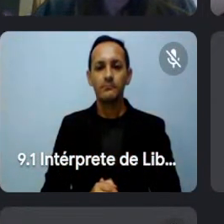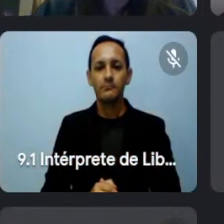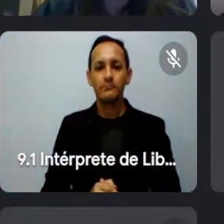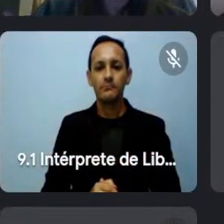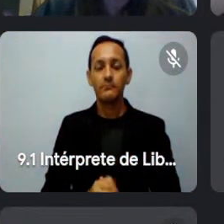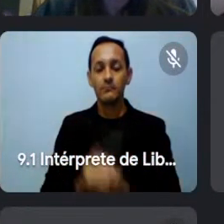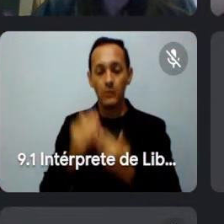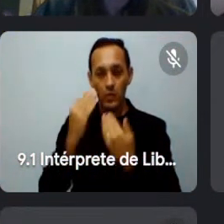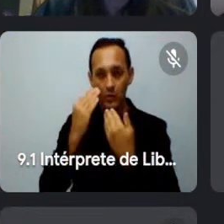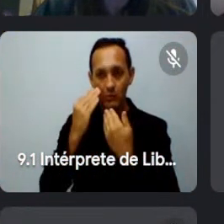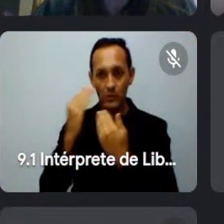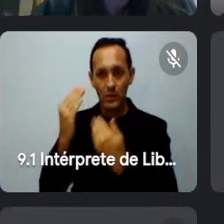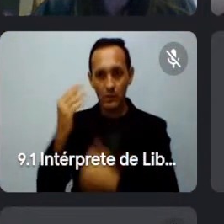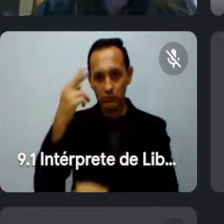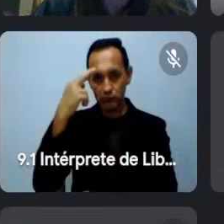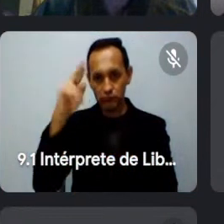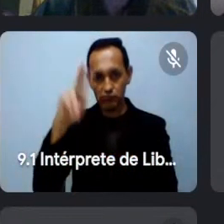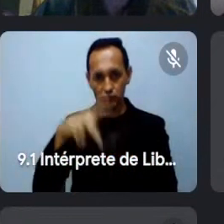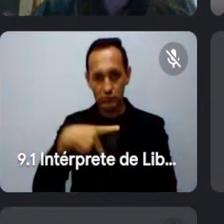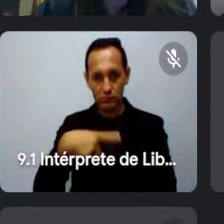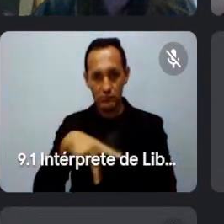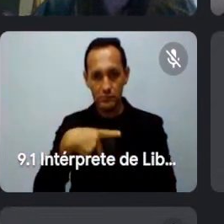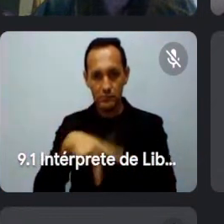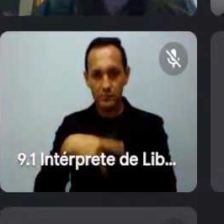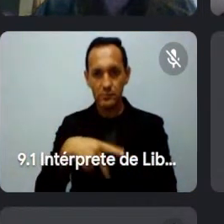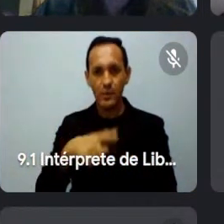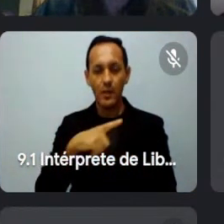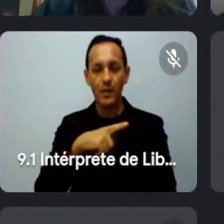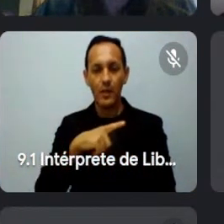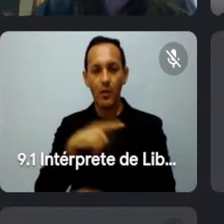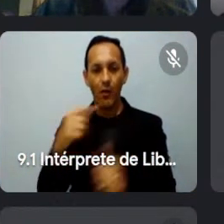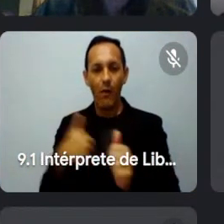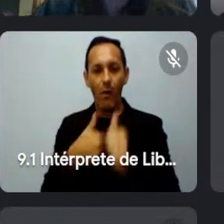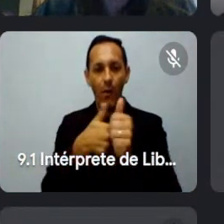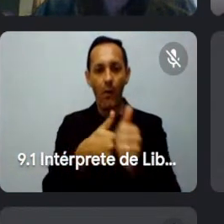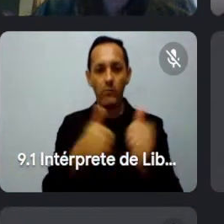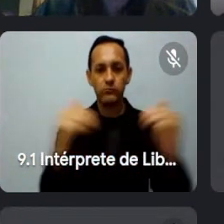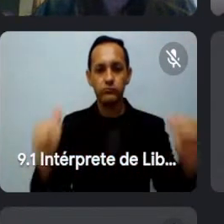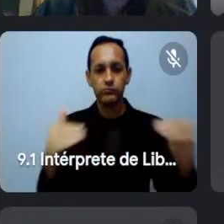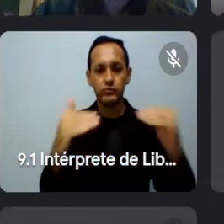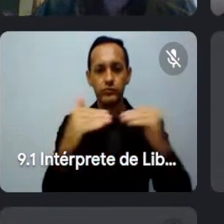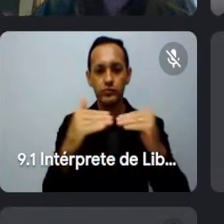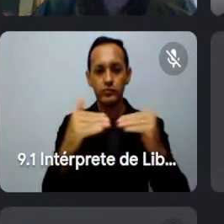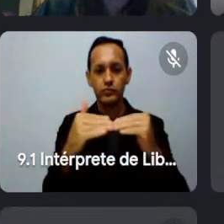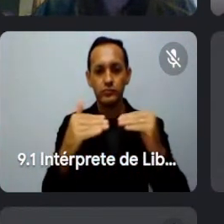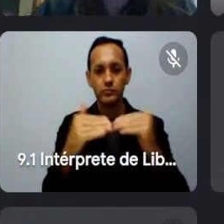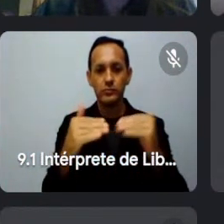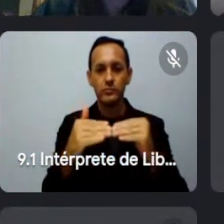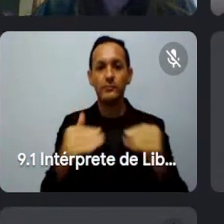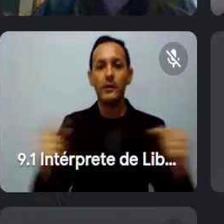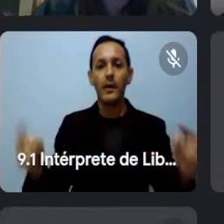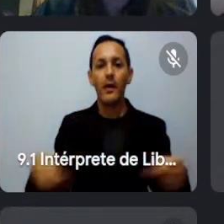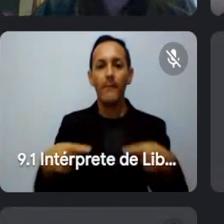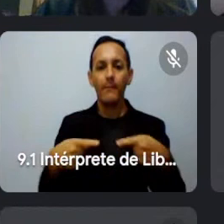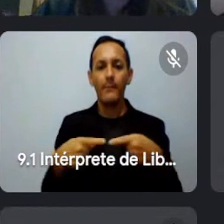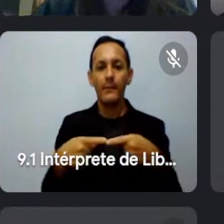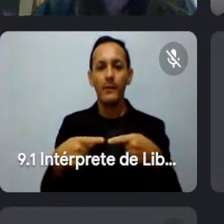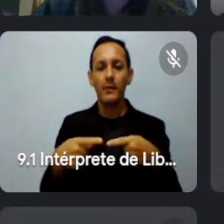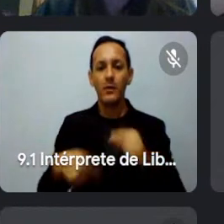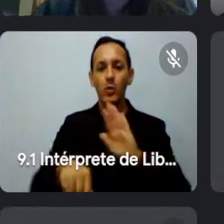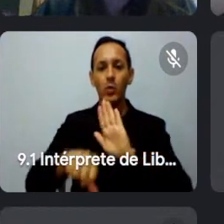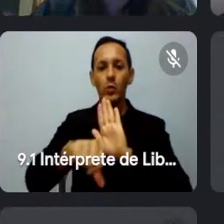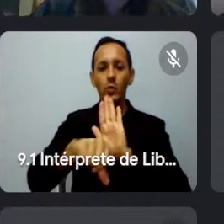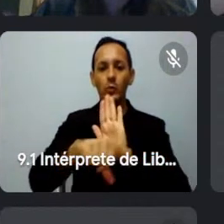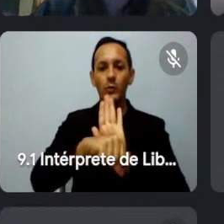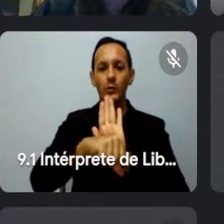bom obrigada senhor presidente eu acompanho a eminente relatora considerando que esse crime